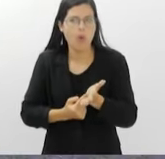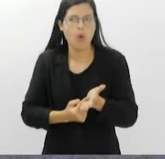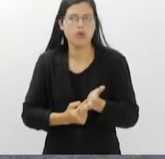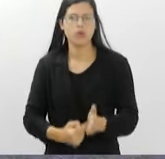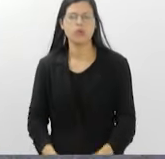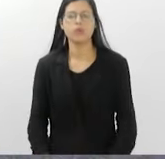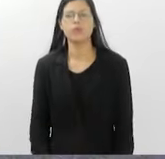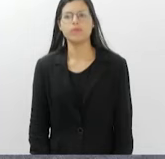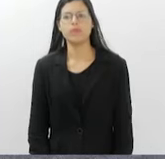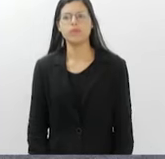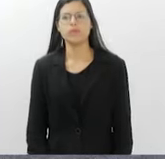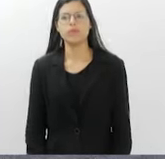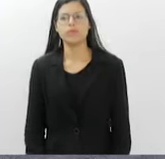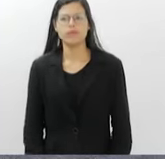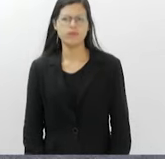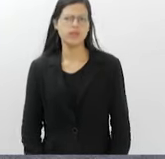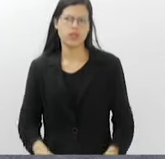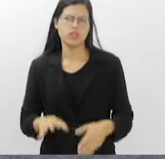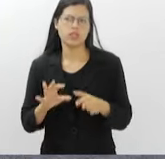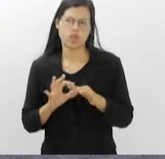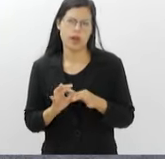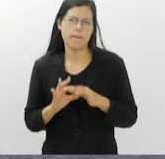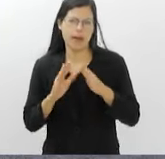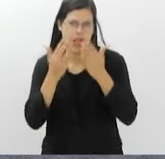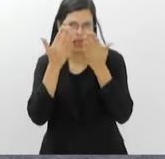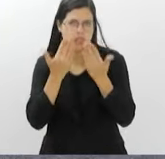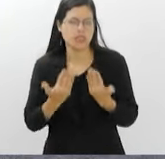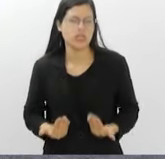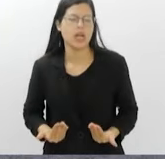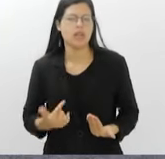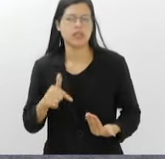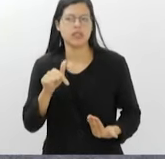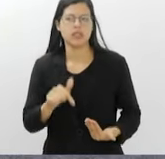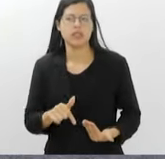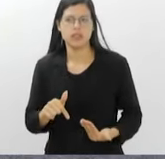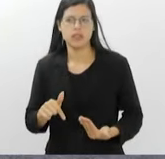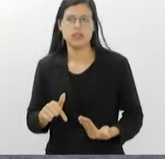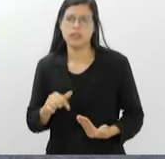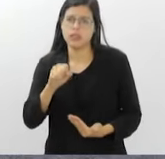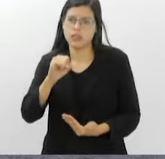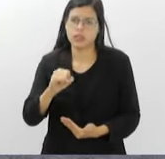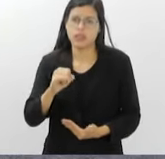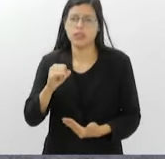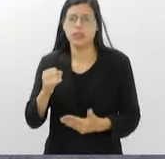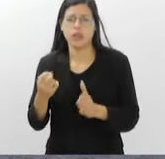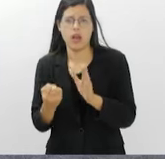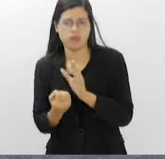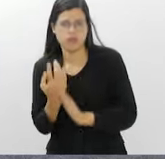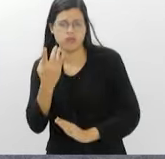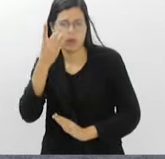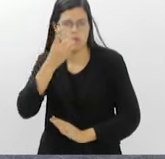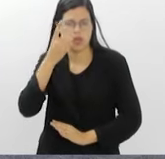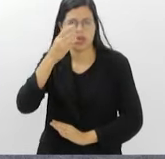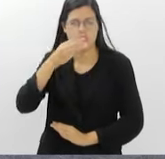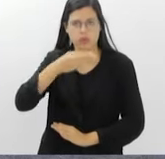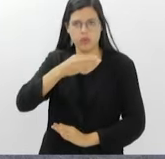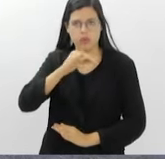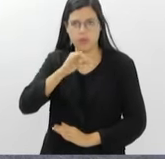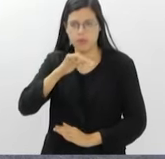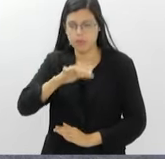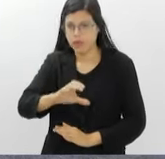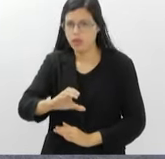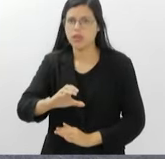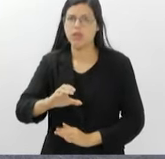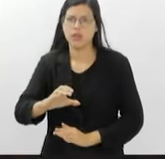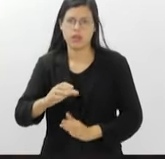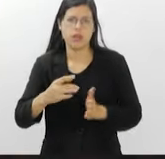problema nenhum. E a gente abre mão da verificação e eu retorno o texto, claro, com a anuência tanto da autoria do deputado Mink, que senhor eu me comprometo a trazer